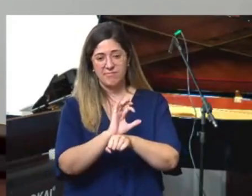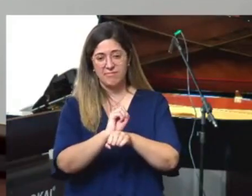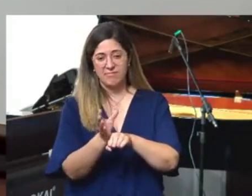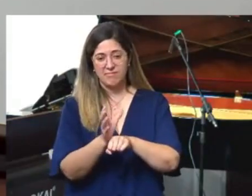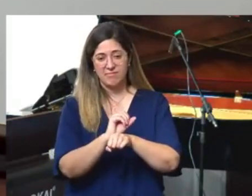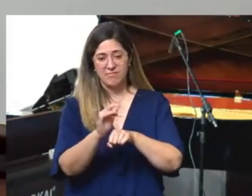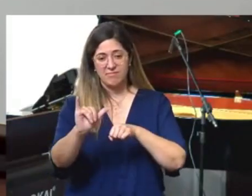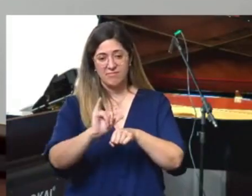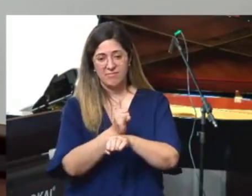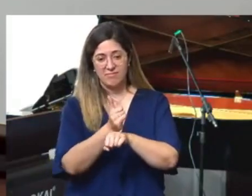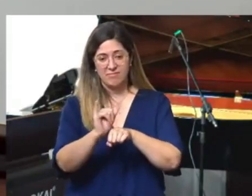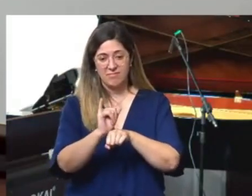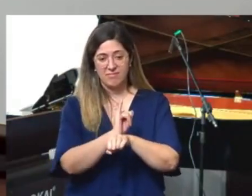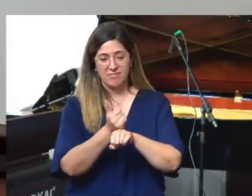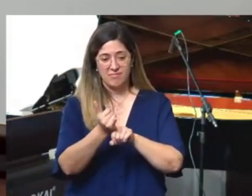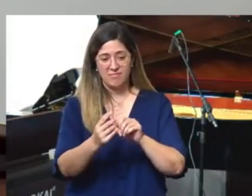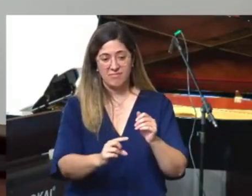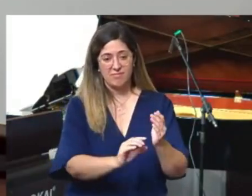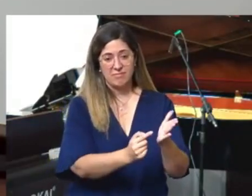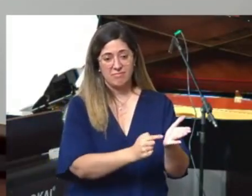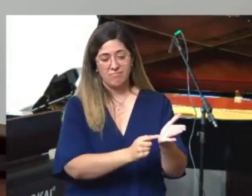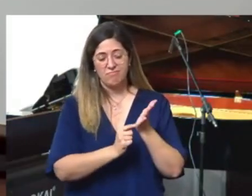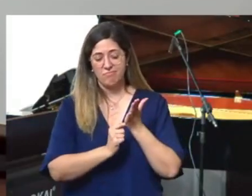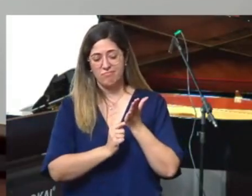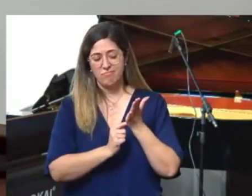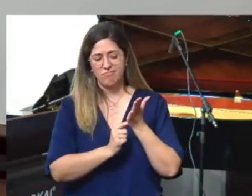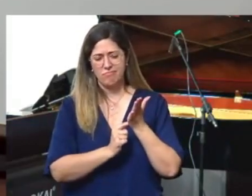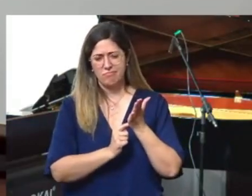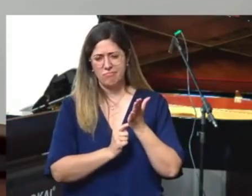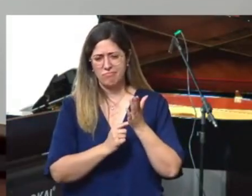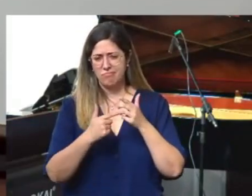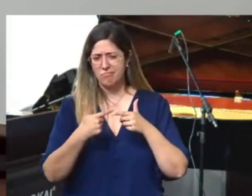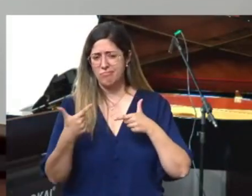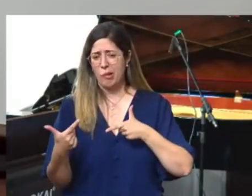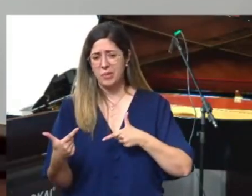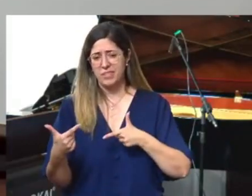que ideologias pregam a cada dia, não é esta.